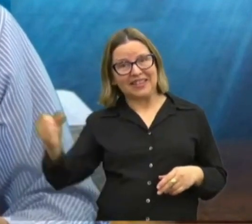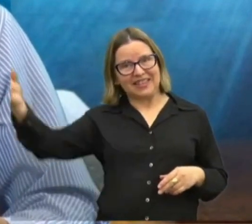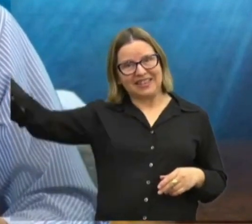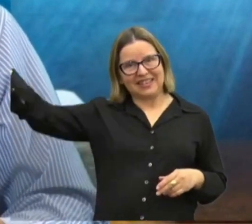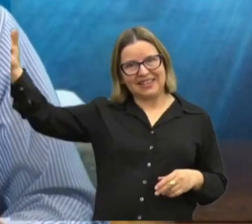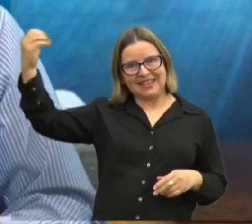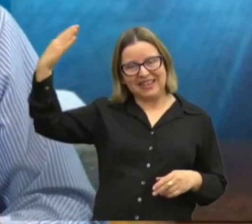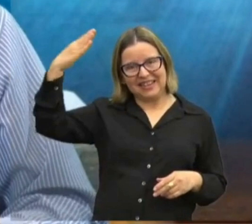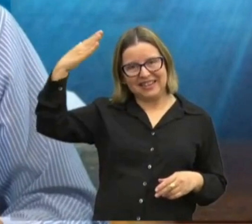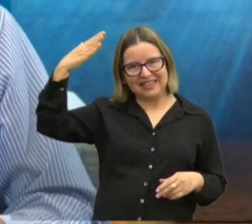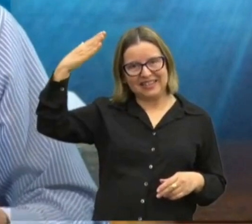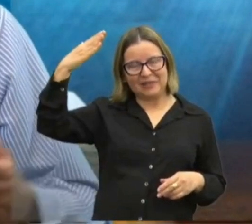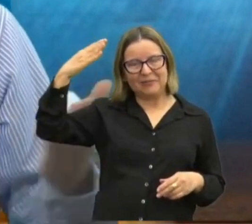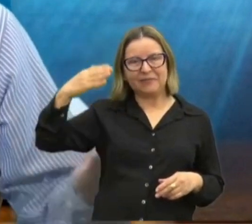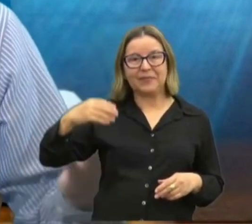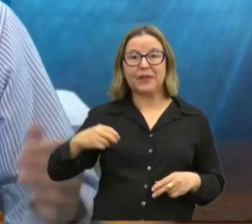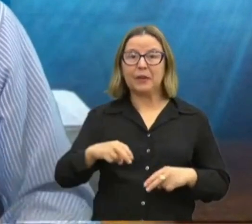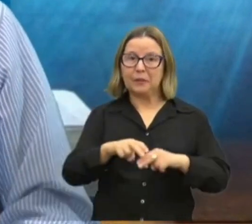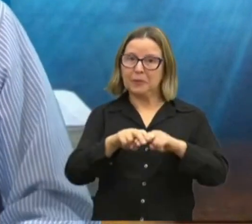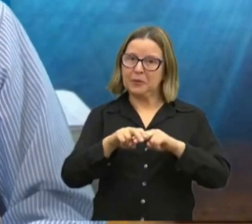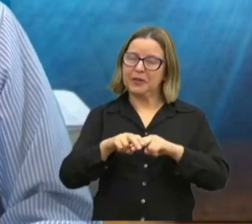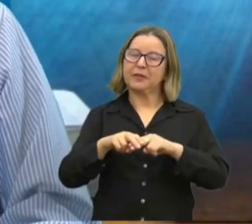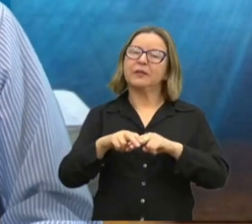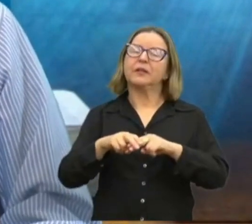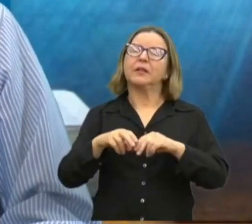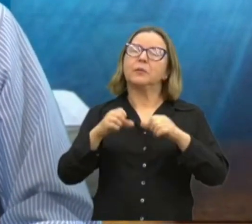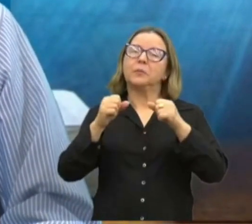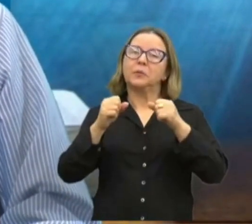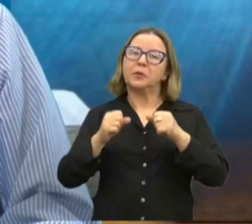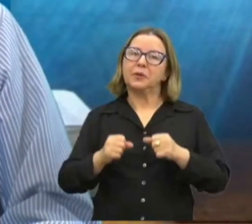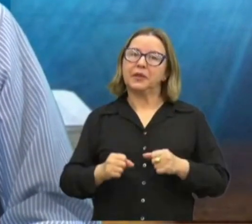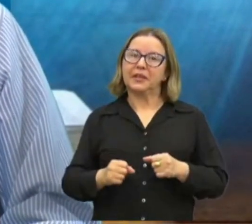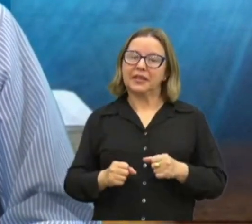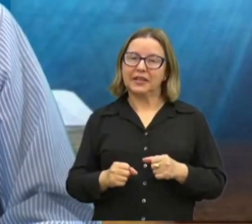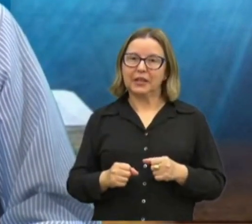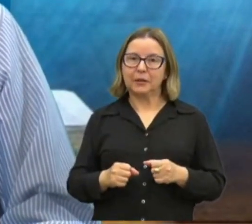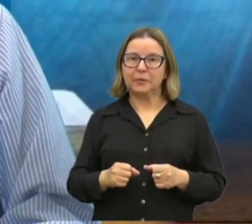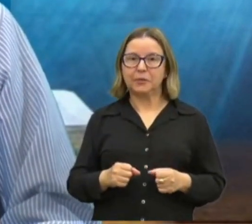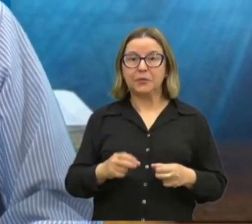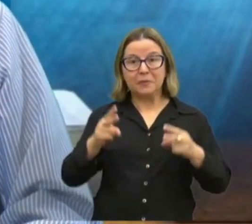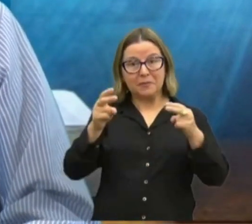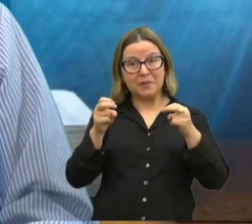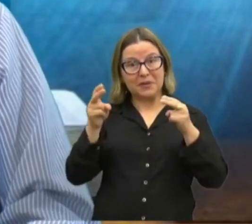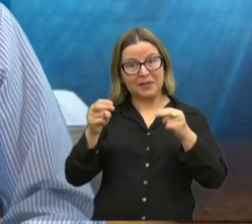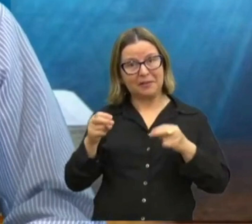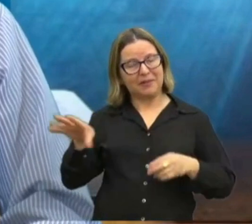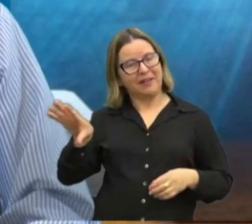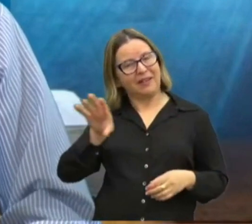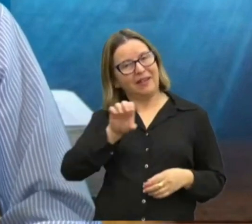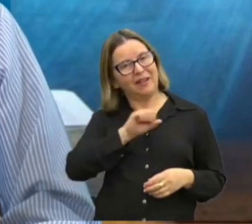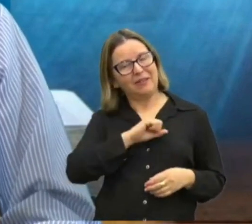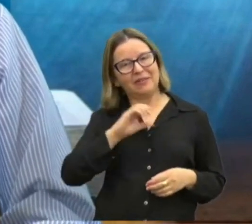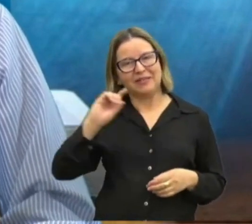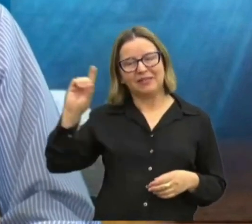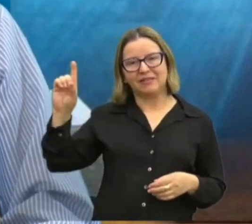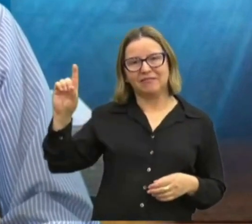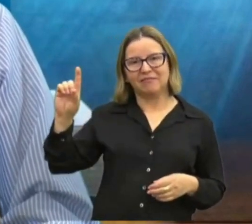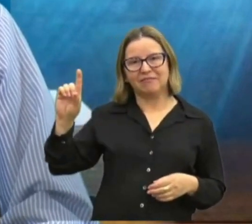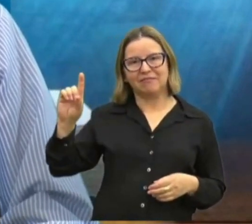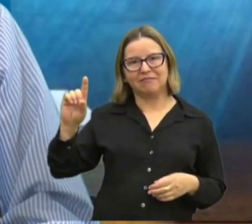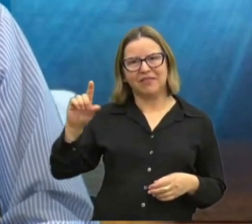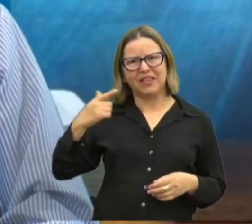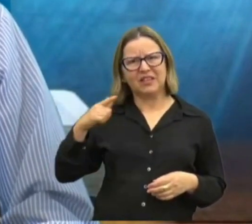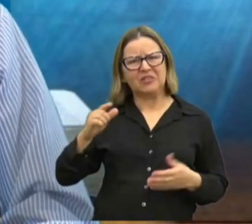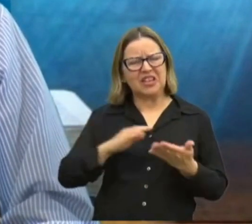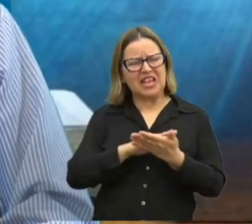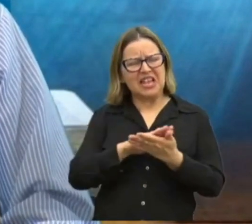nesse sentido que nós podemos olhar e ver o amor de Deus. Não havia nada em nós que